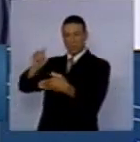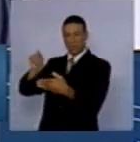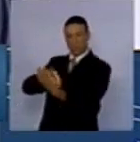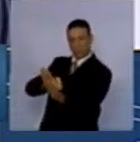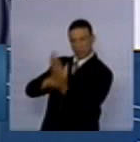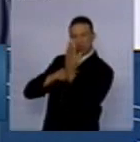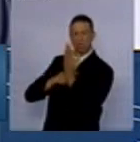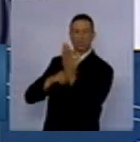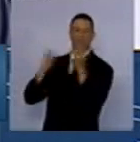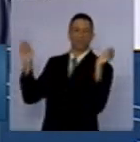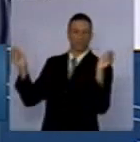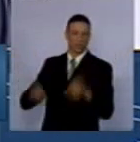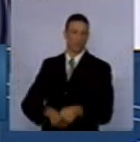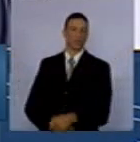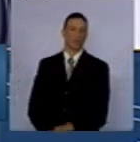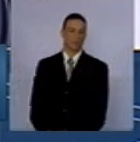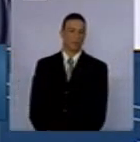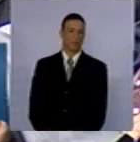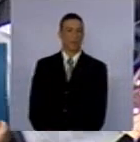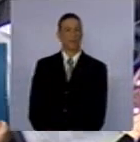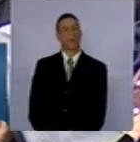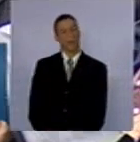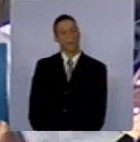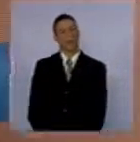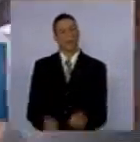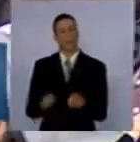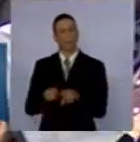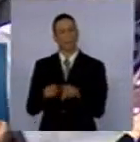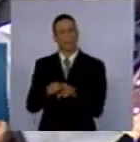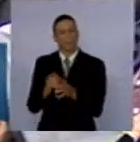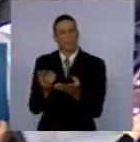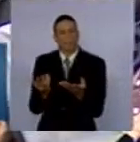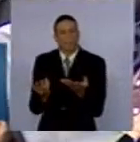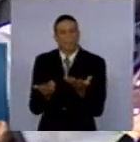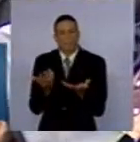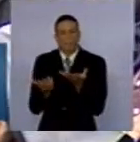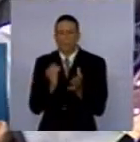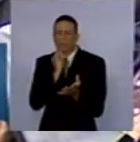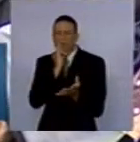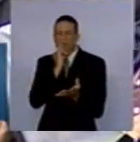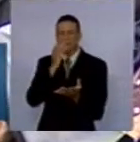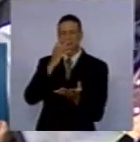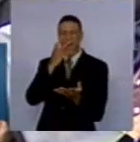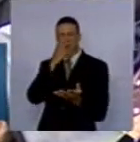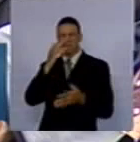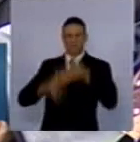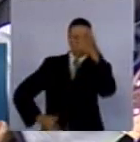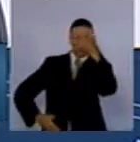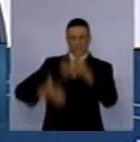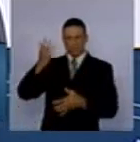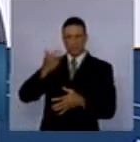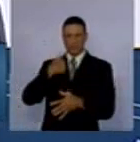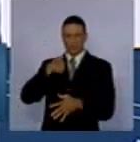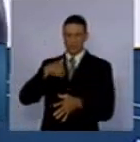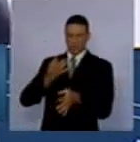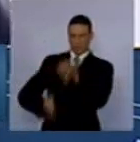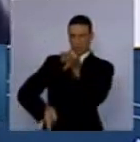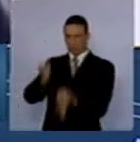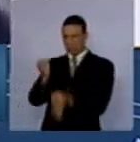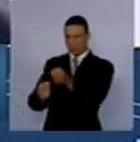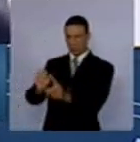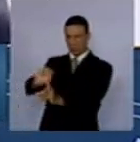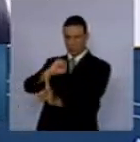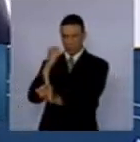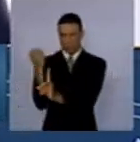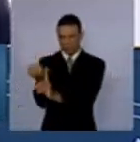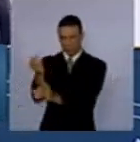e com isso porque é Muito desconfortável para nós convocamos a sua cidade temos que